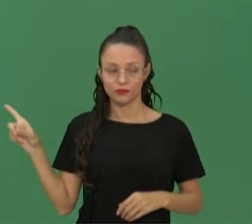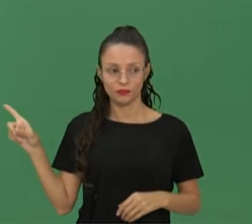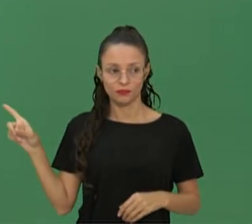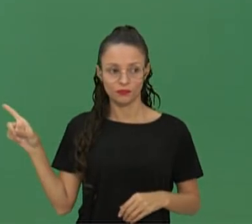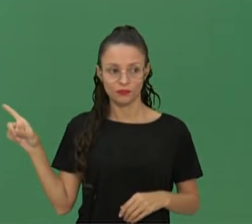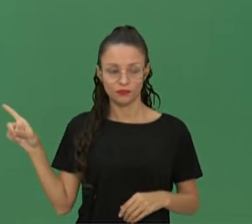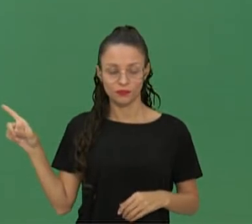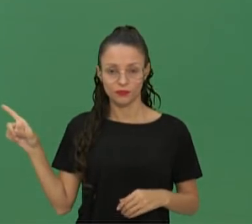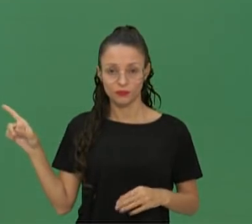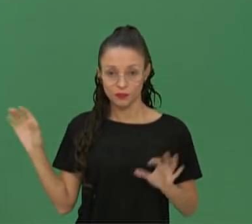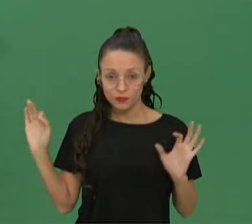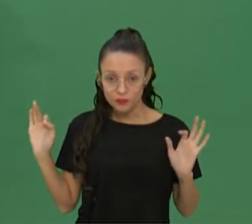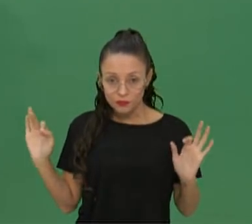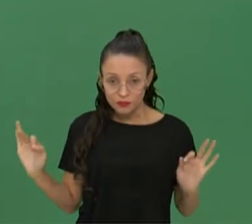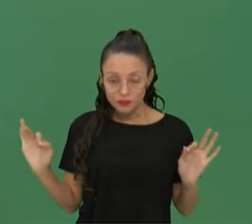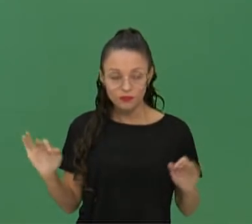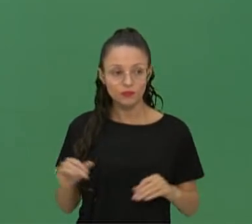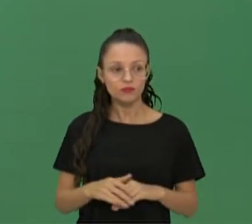Certo?